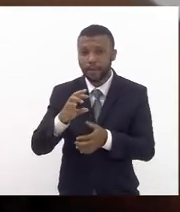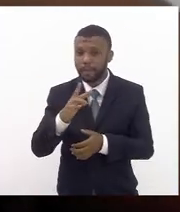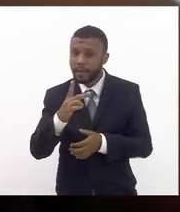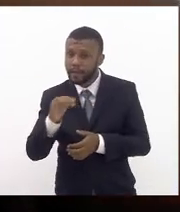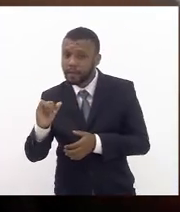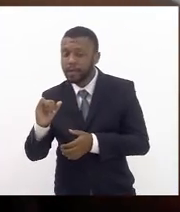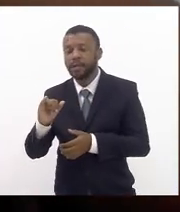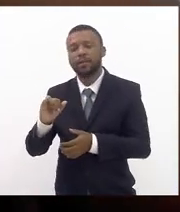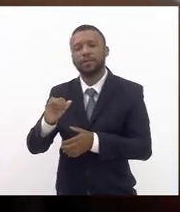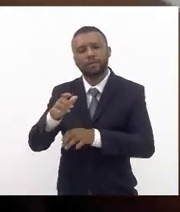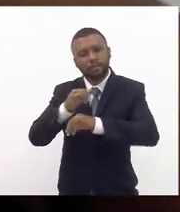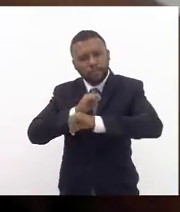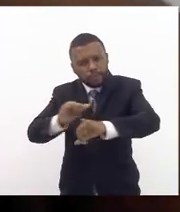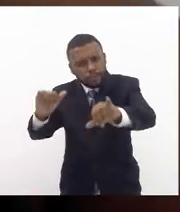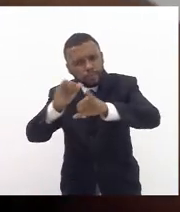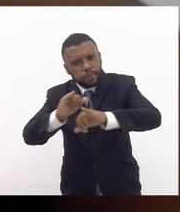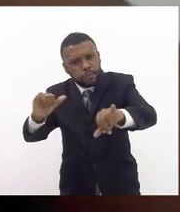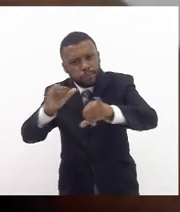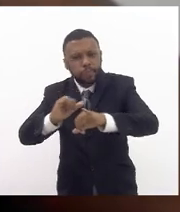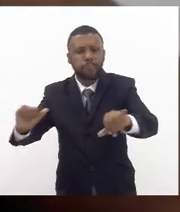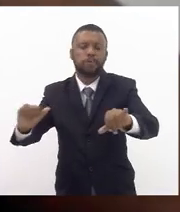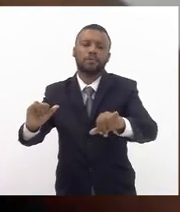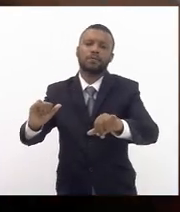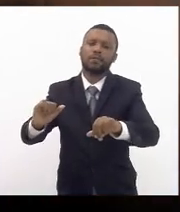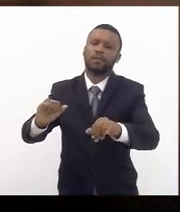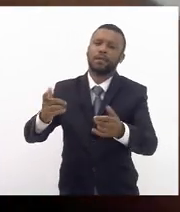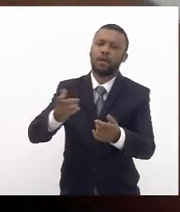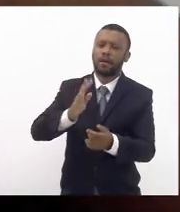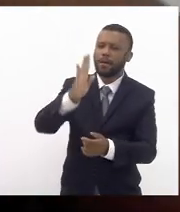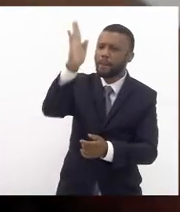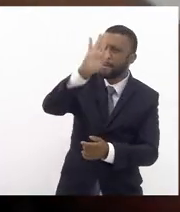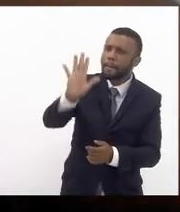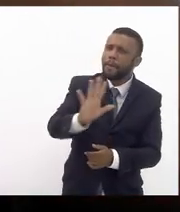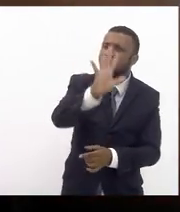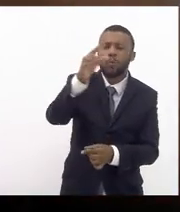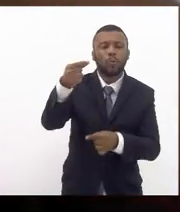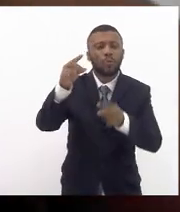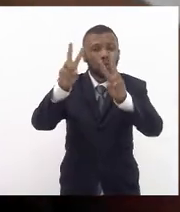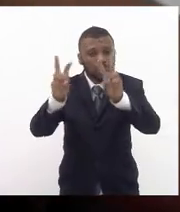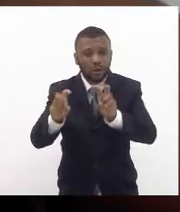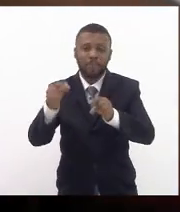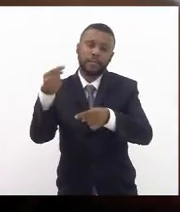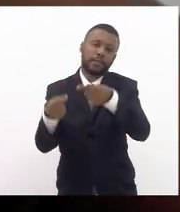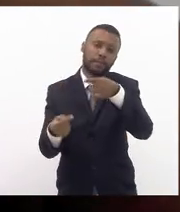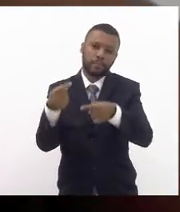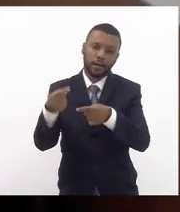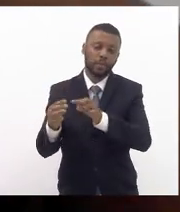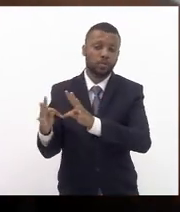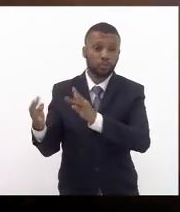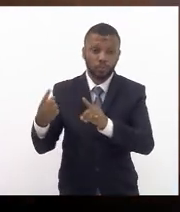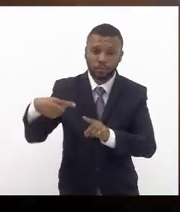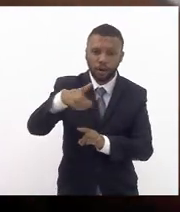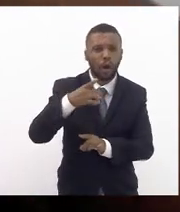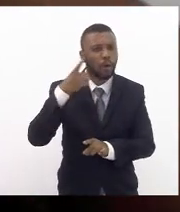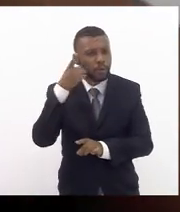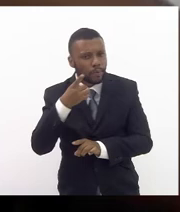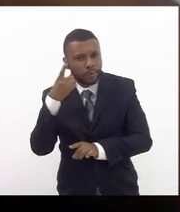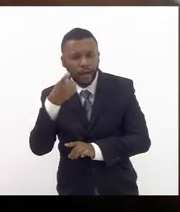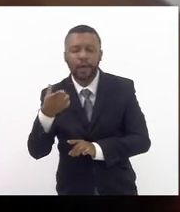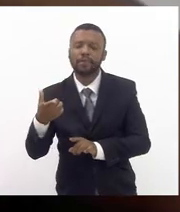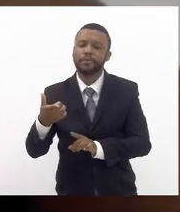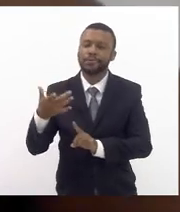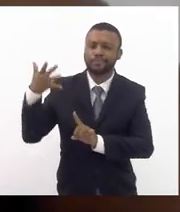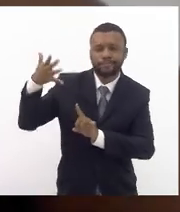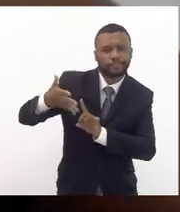nacionalizar e popularizar esse debate. Por tudo que já foi colocado aqui pelos que me antecederam, o deputado Luiz Paulo,